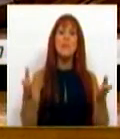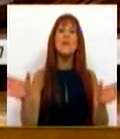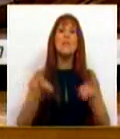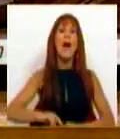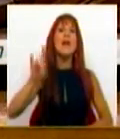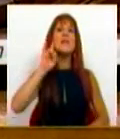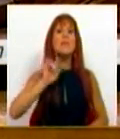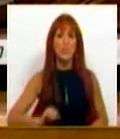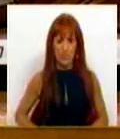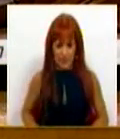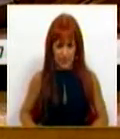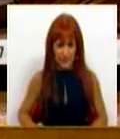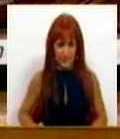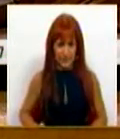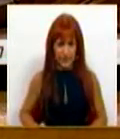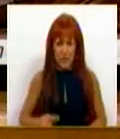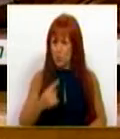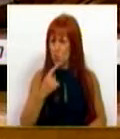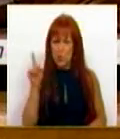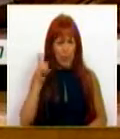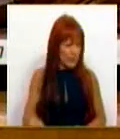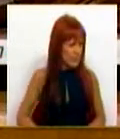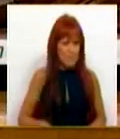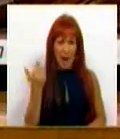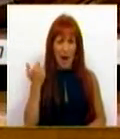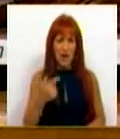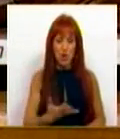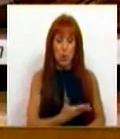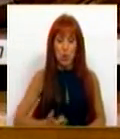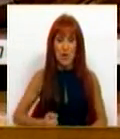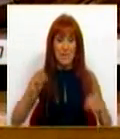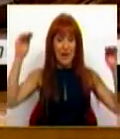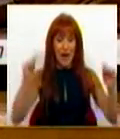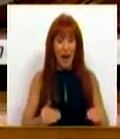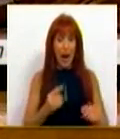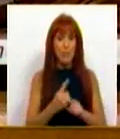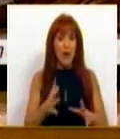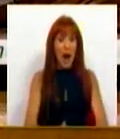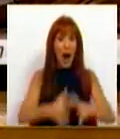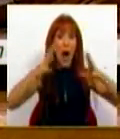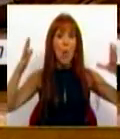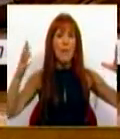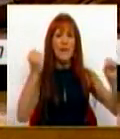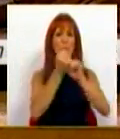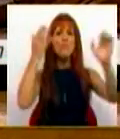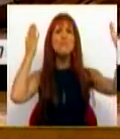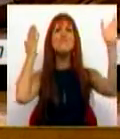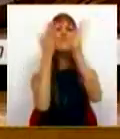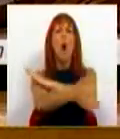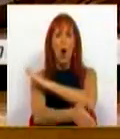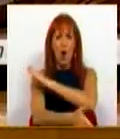mais importante, muito mais importante, o desemprego cai porque aumenta o emprego.